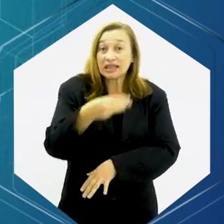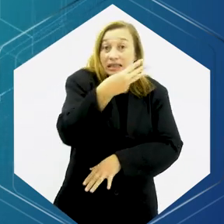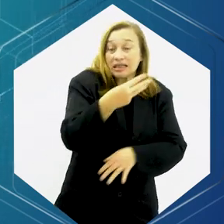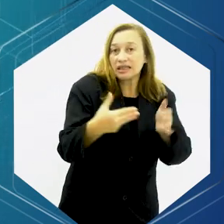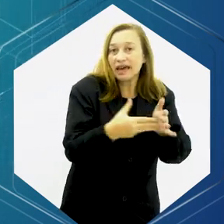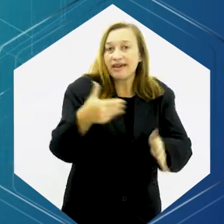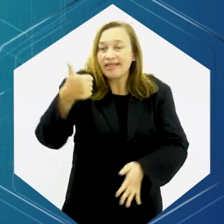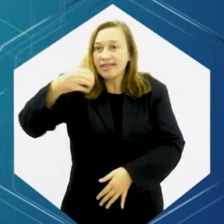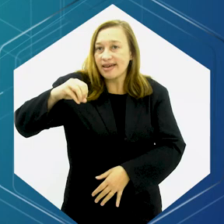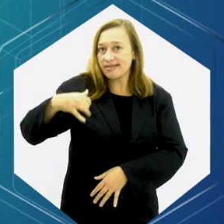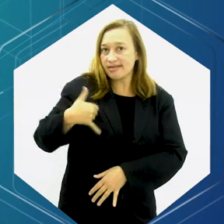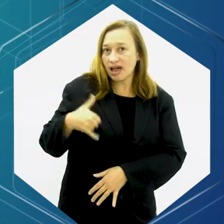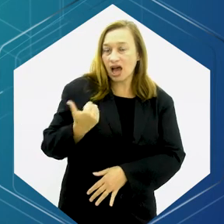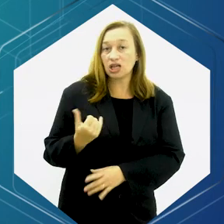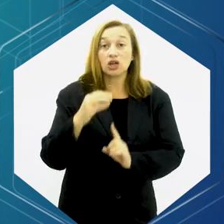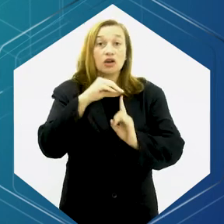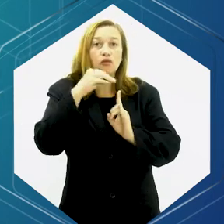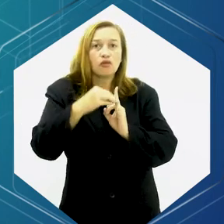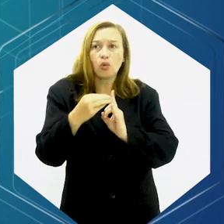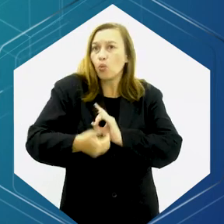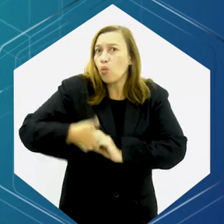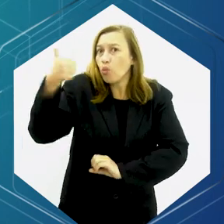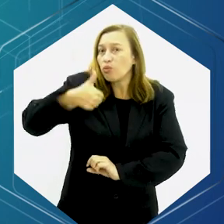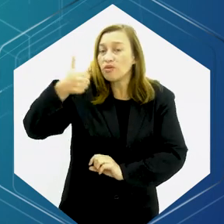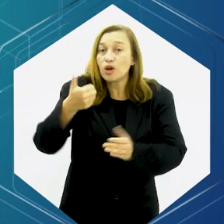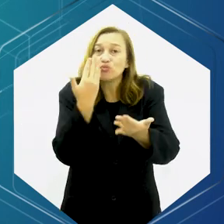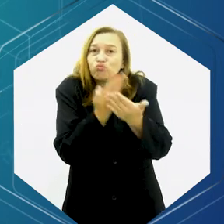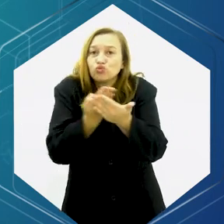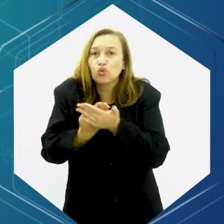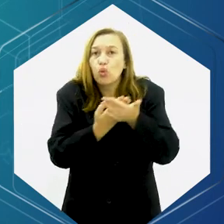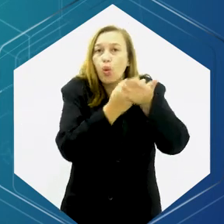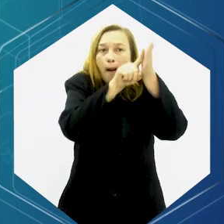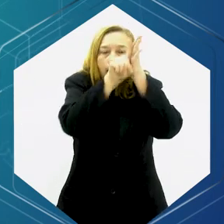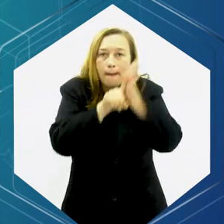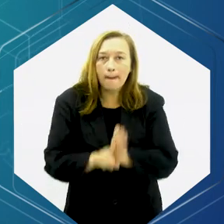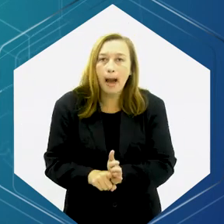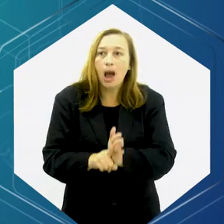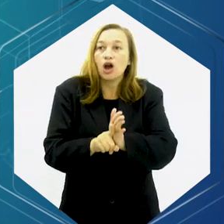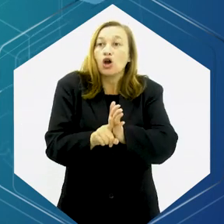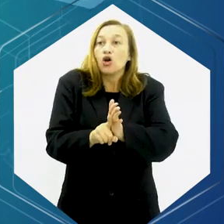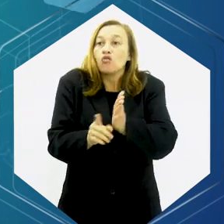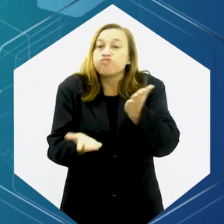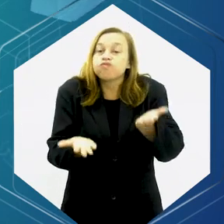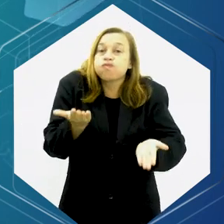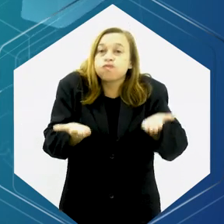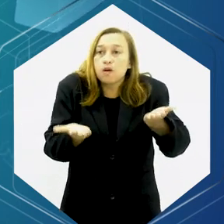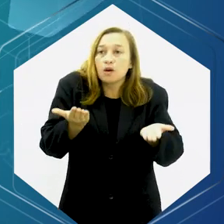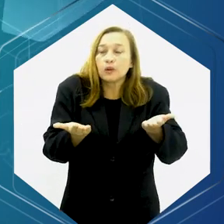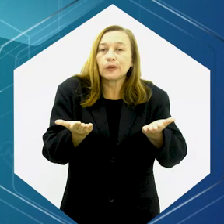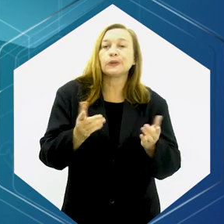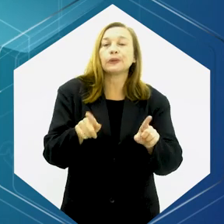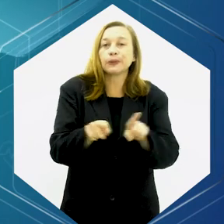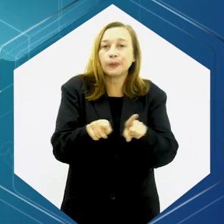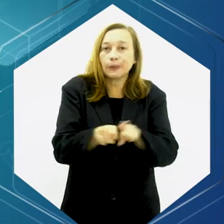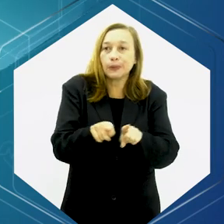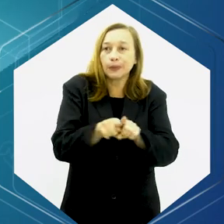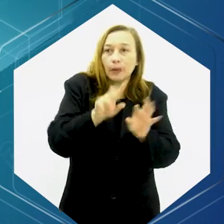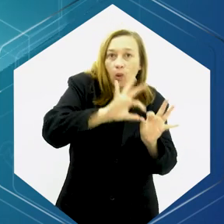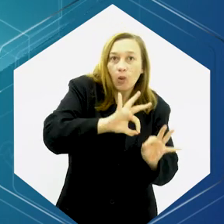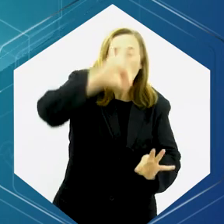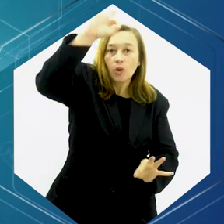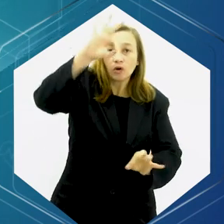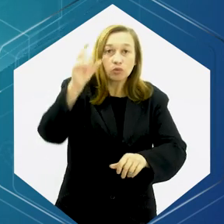anos de idade e segundo a Fiocruz Esse é o primeiro estudo a analisar o peso e a altura de crianças em uma